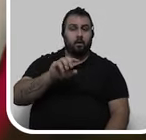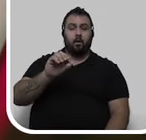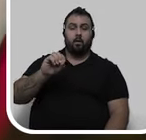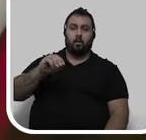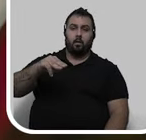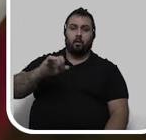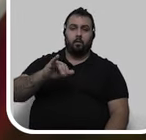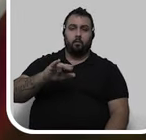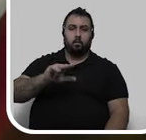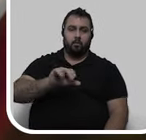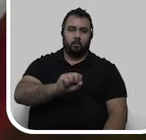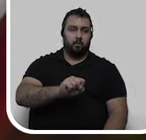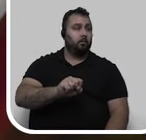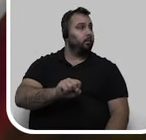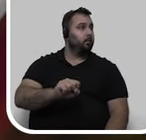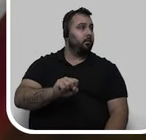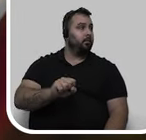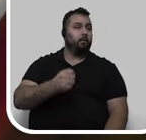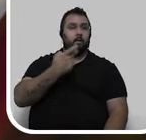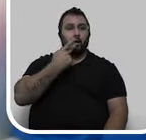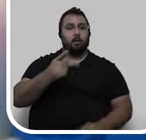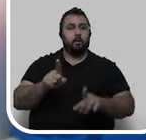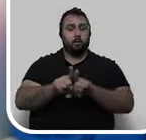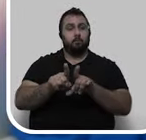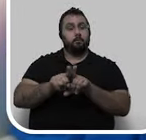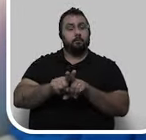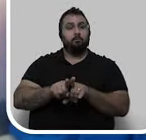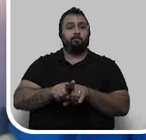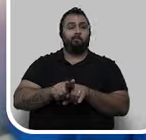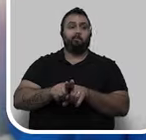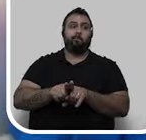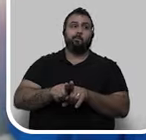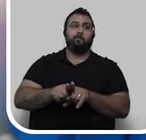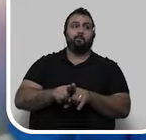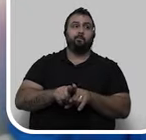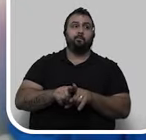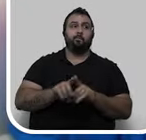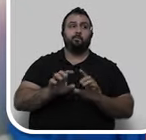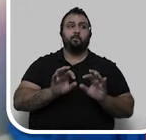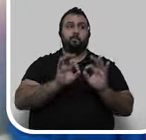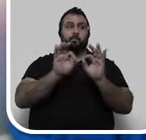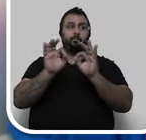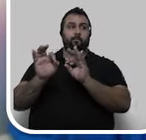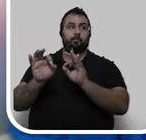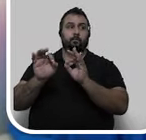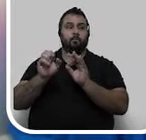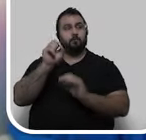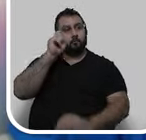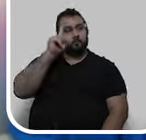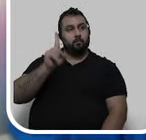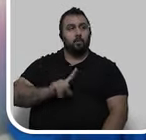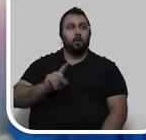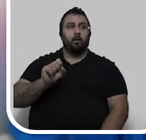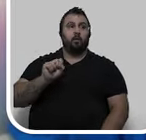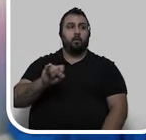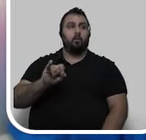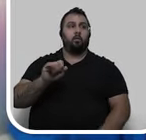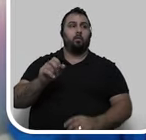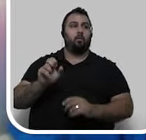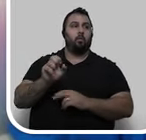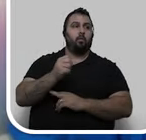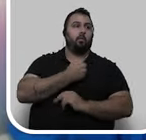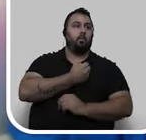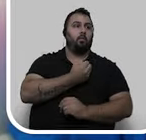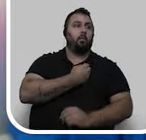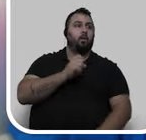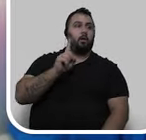um pouquinho também. A gente tem observado, eu não sei se o número ainda é este, mas a gente tem